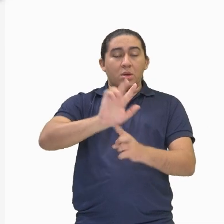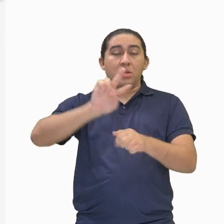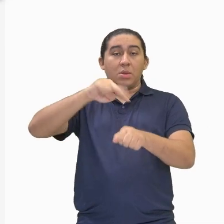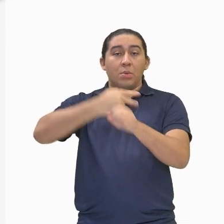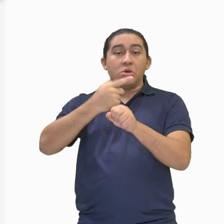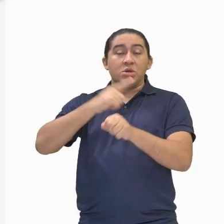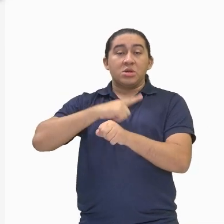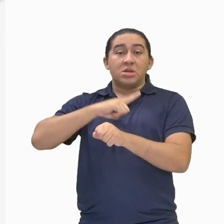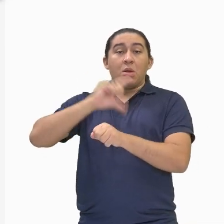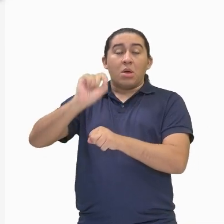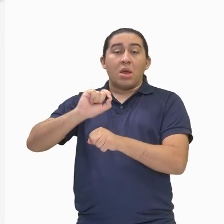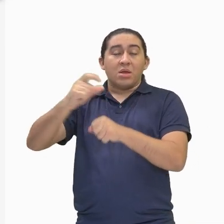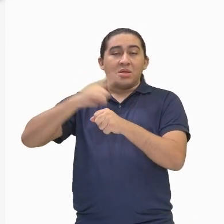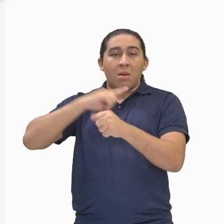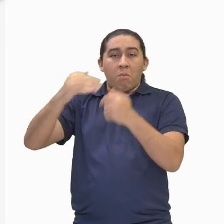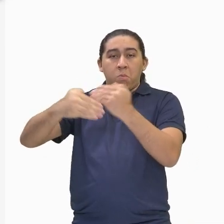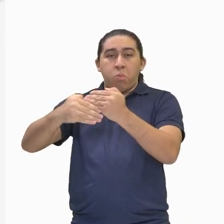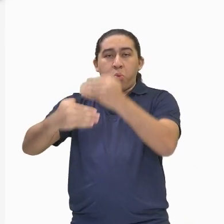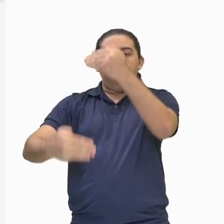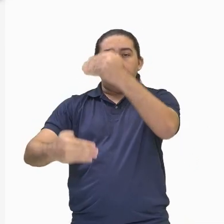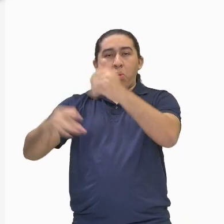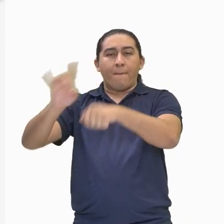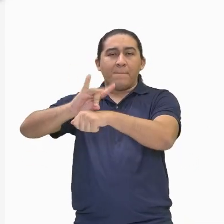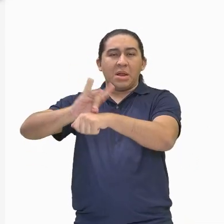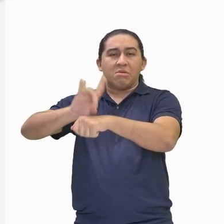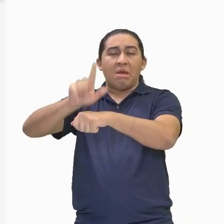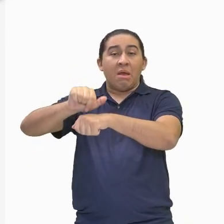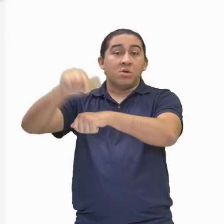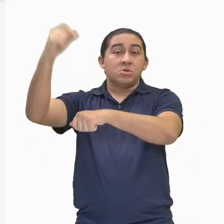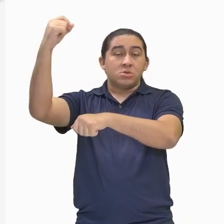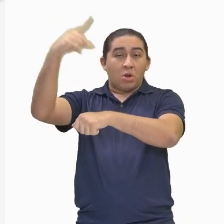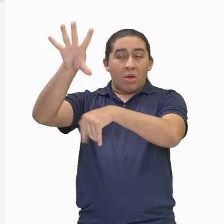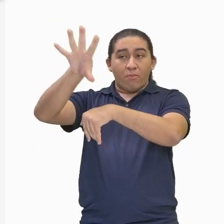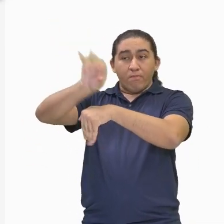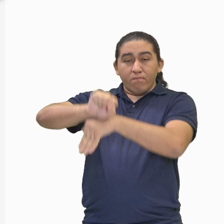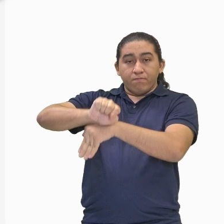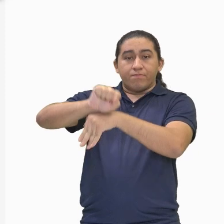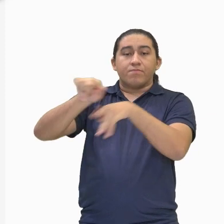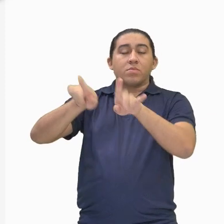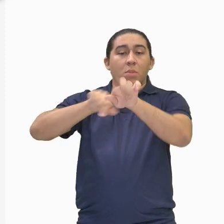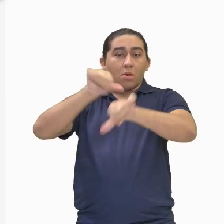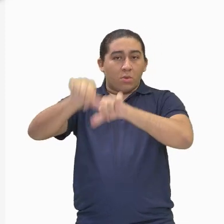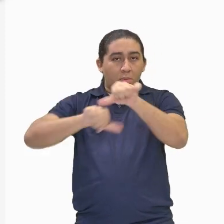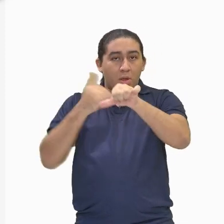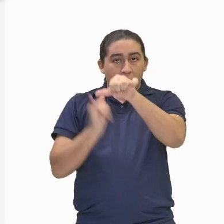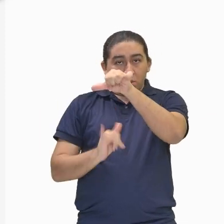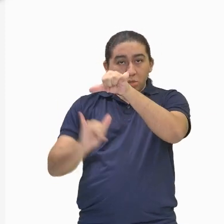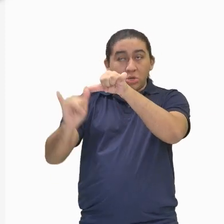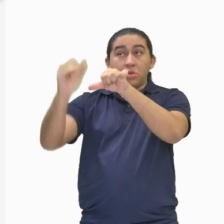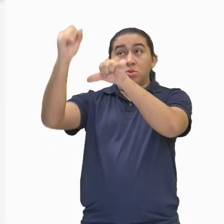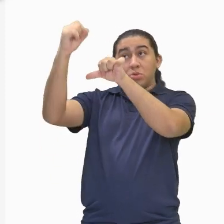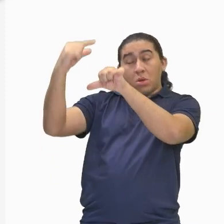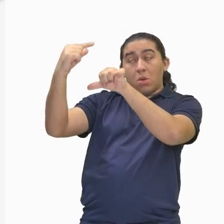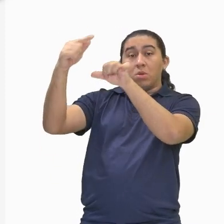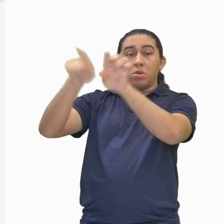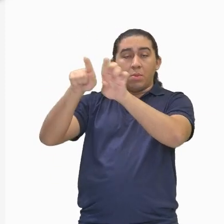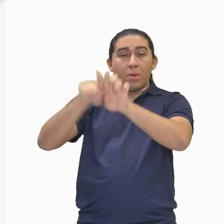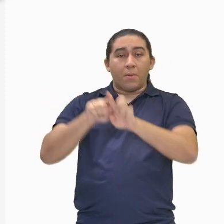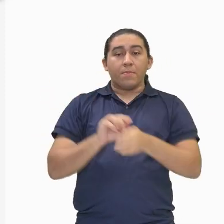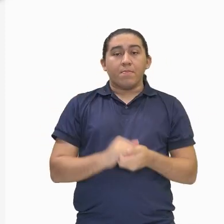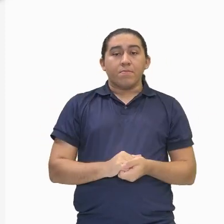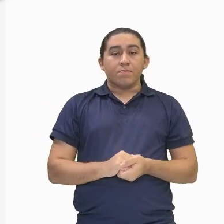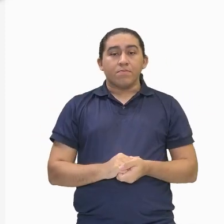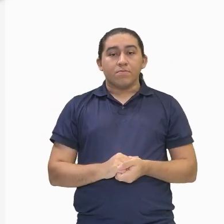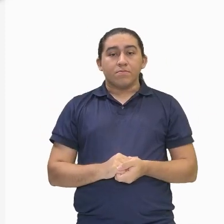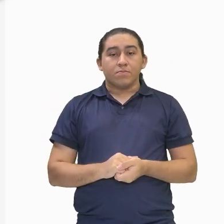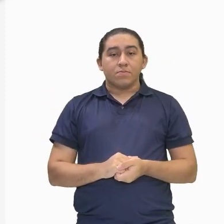né, com os painéis fotovoltaicos aí, que captam a energia do sol e transformam essa energia luminosa em energia elétrica.